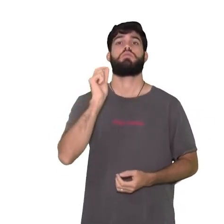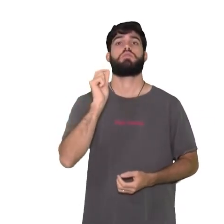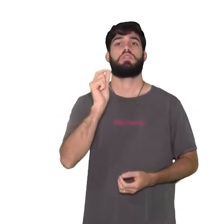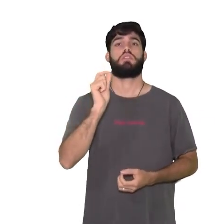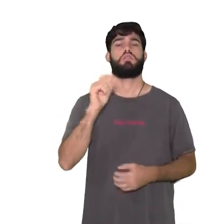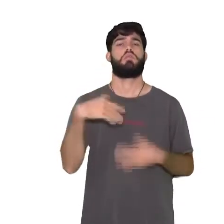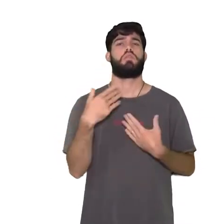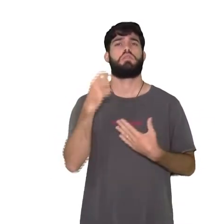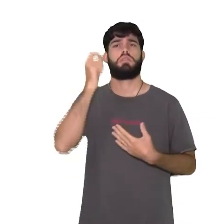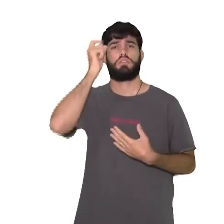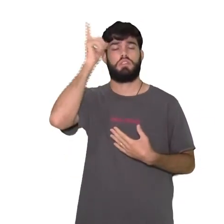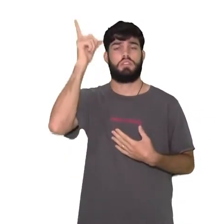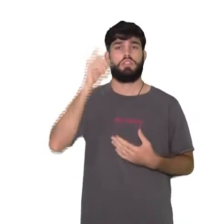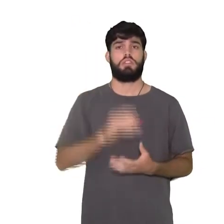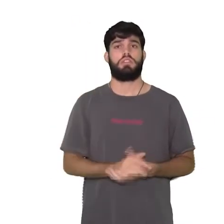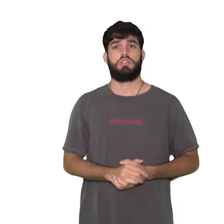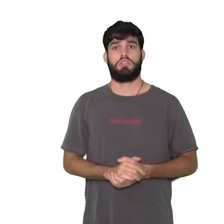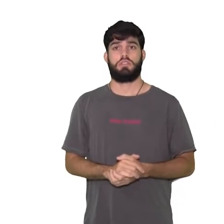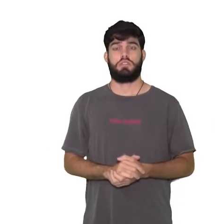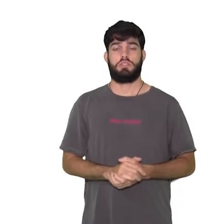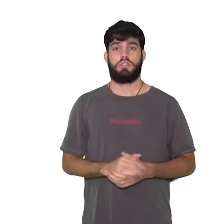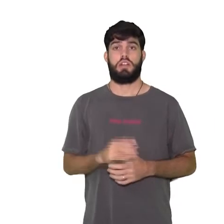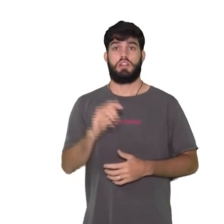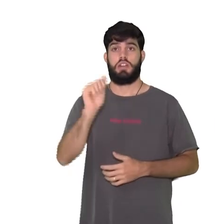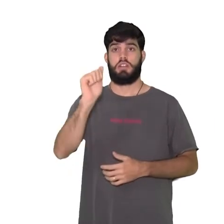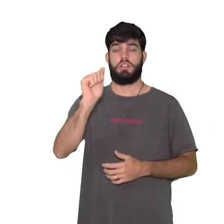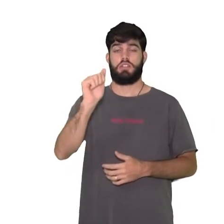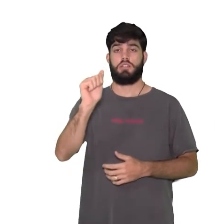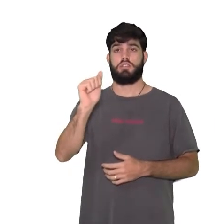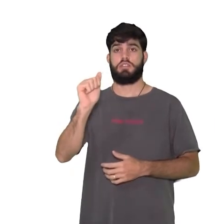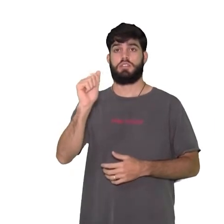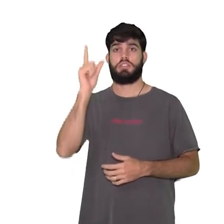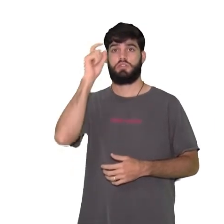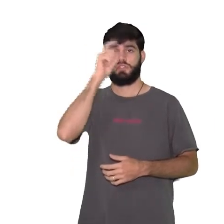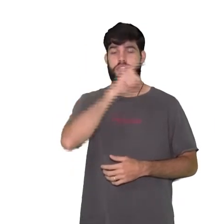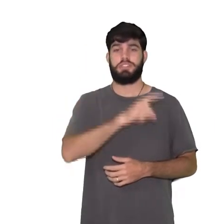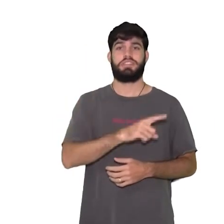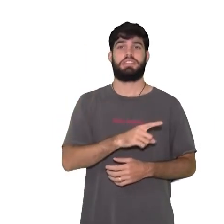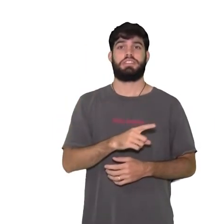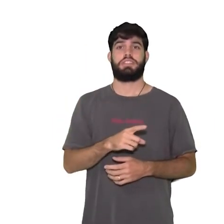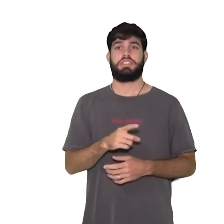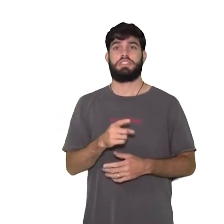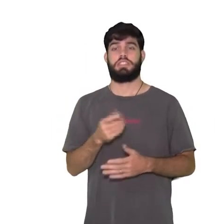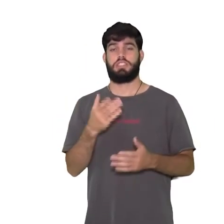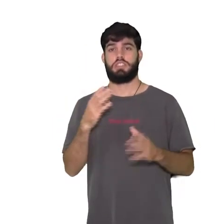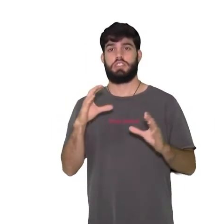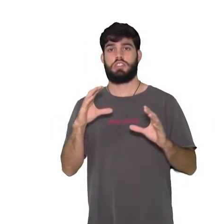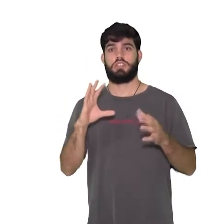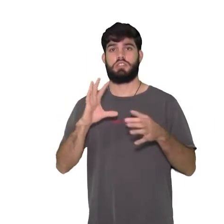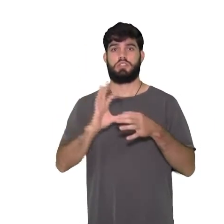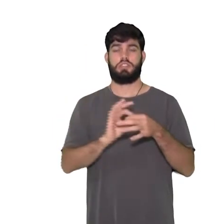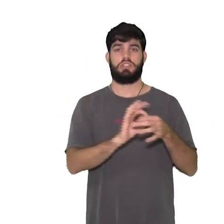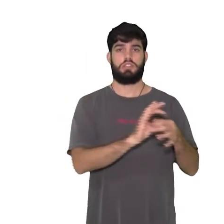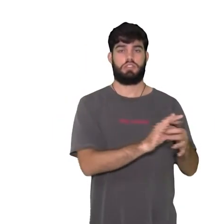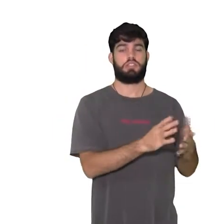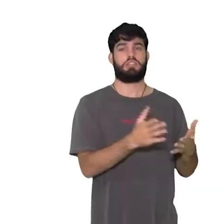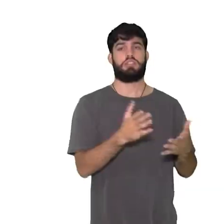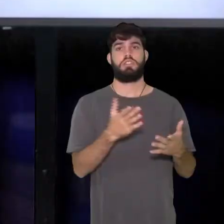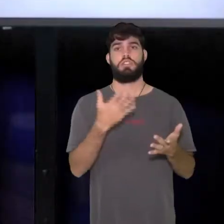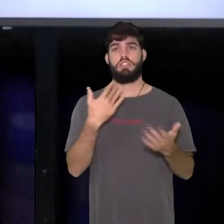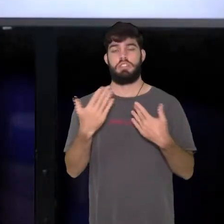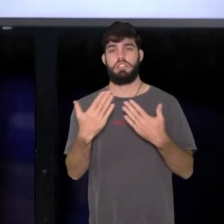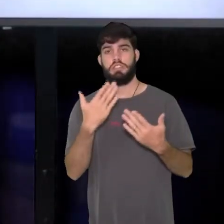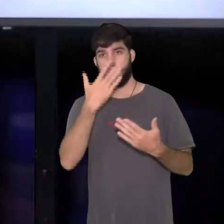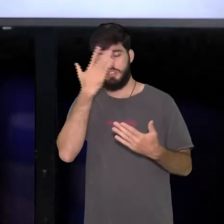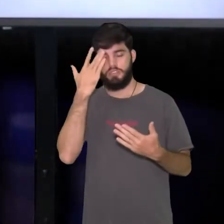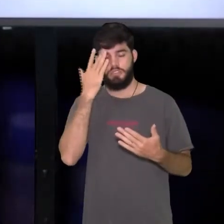seguinte ideia. E aí eu tenho aqui, letra A, dificuldade de conexão entre as pessoas, e já é uma forte candidata